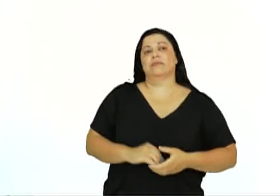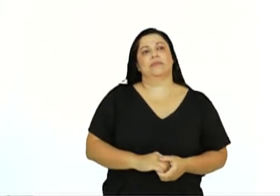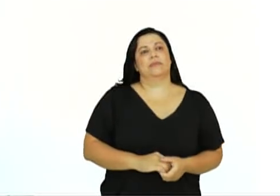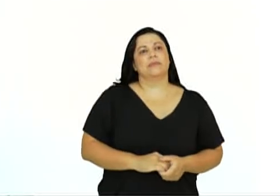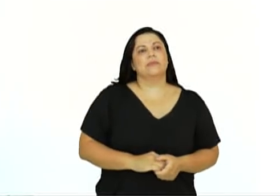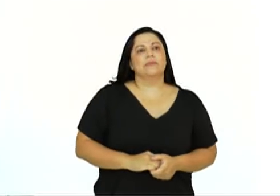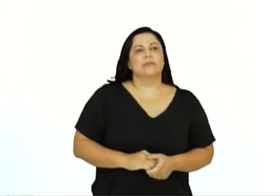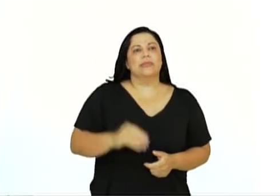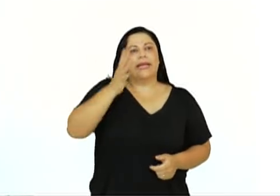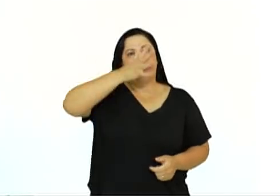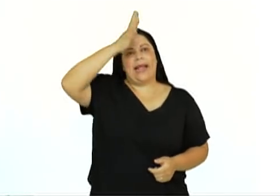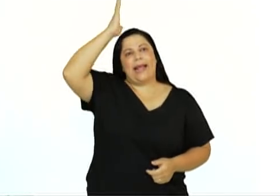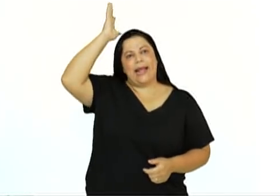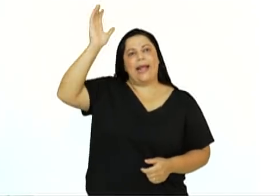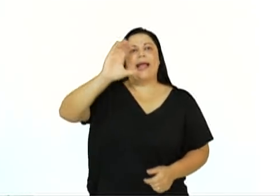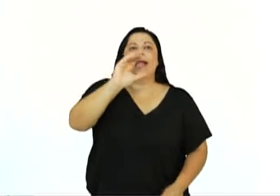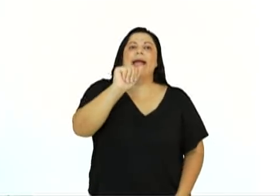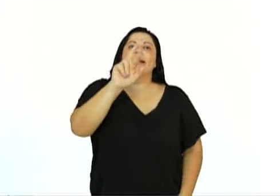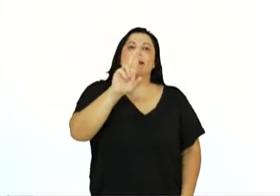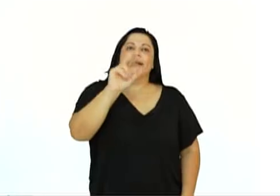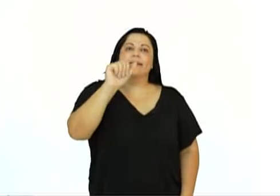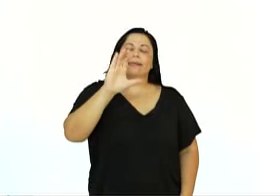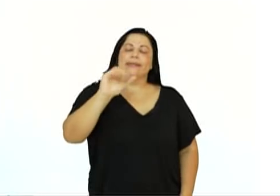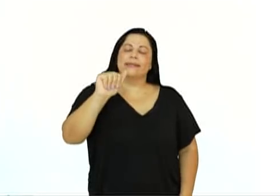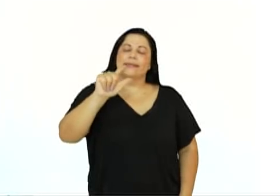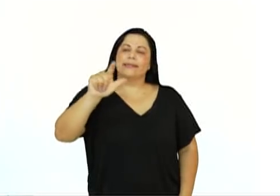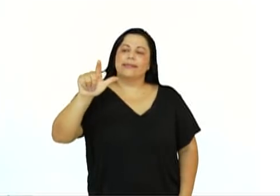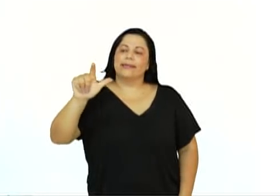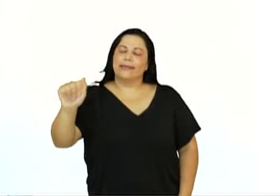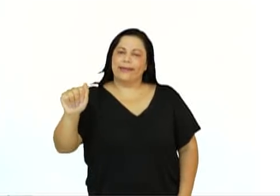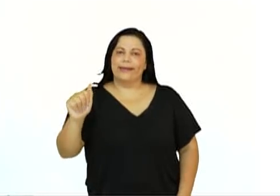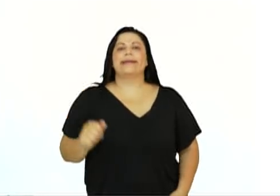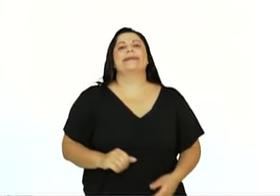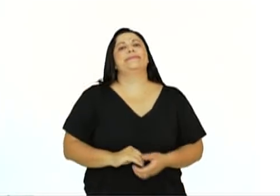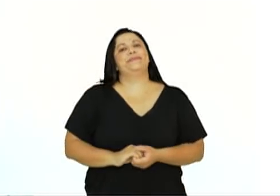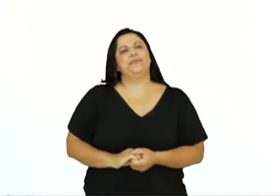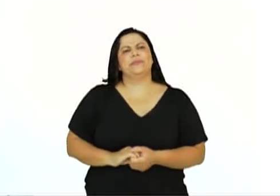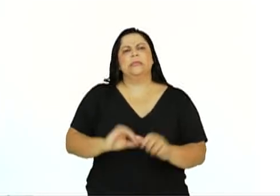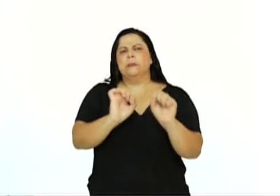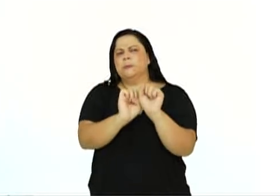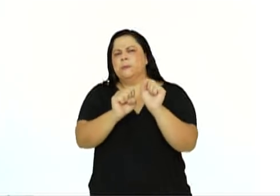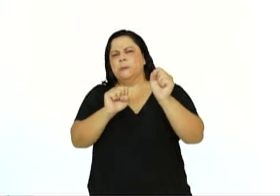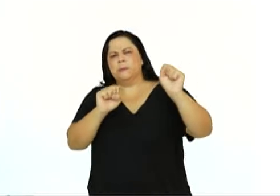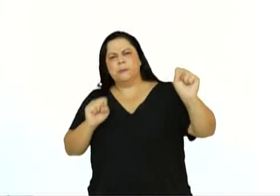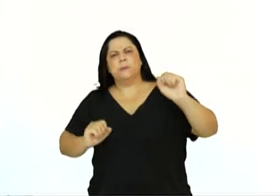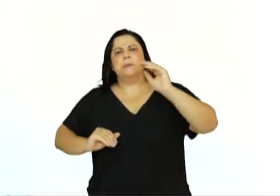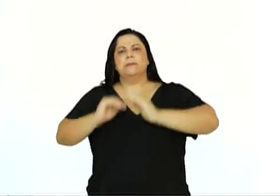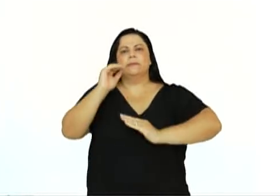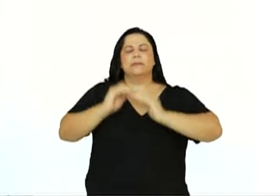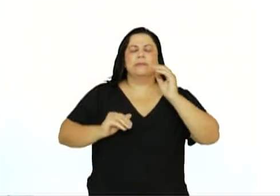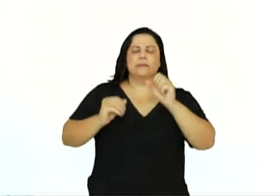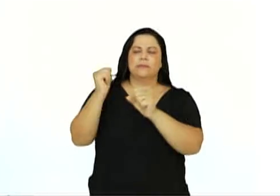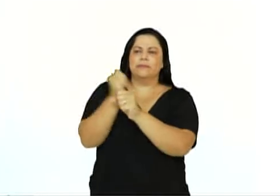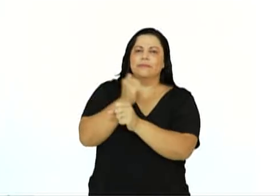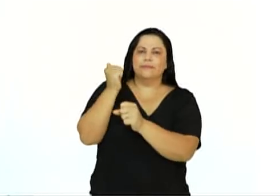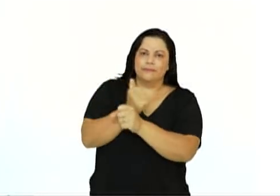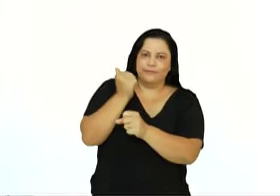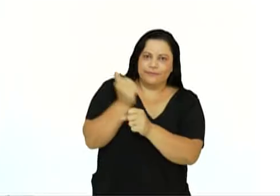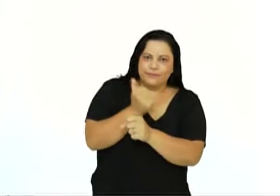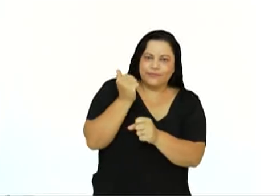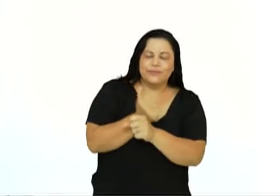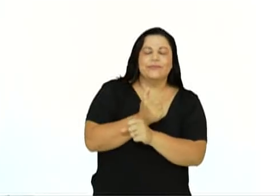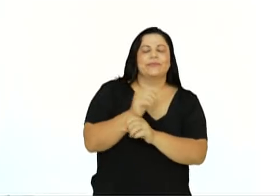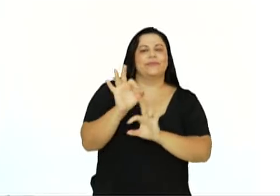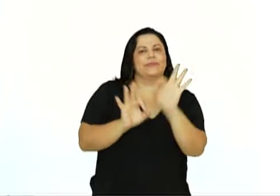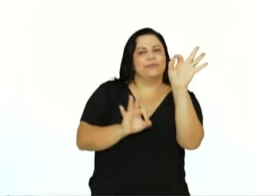Roma. Então também aí, né, o que foi o termas. Então vejam a grandiosidade dessa construção, dessa